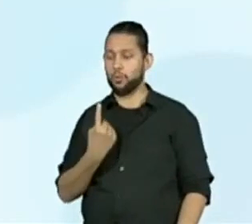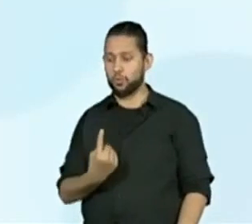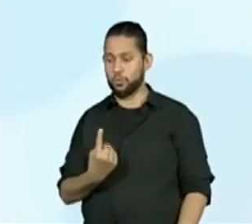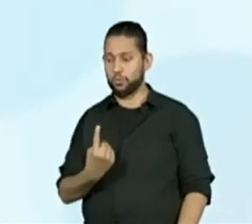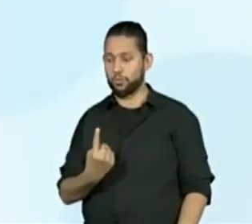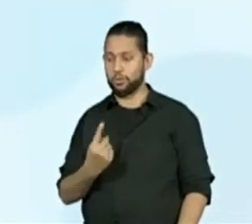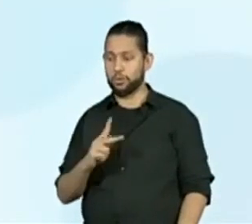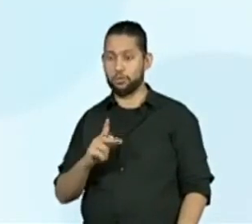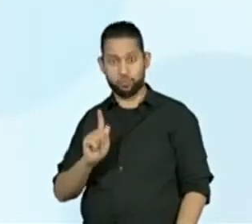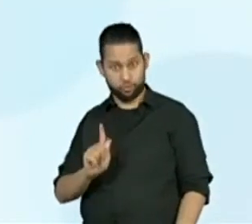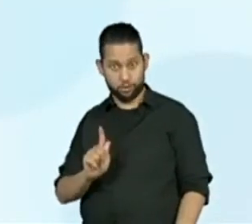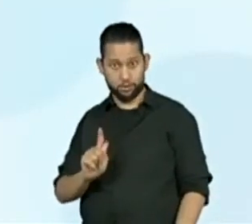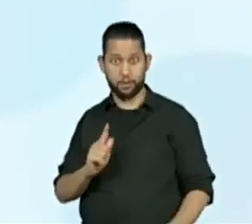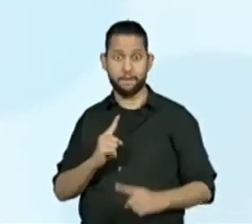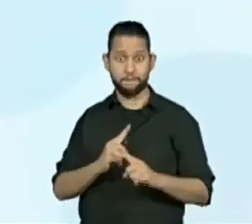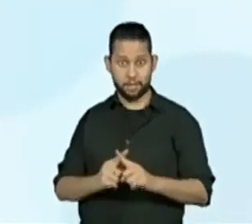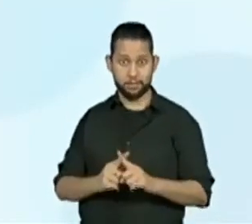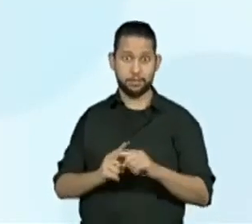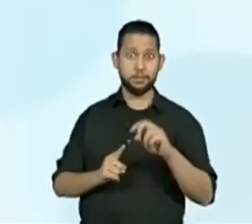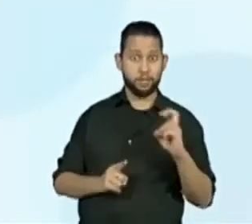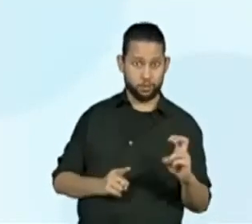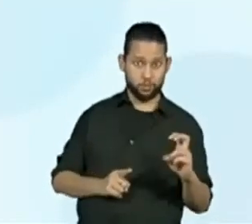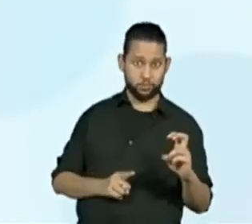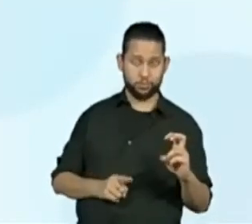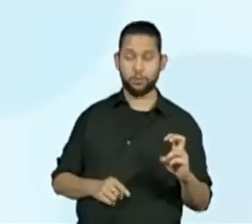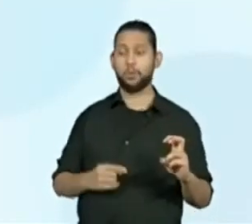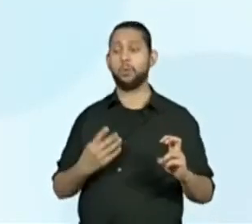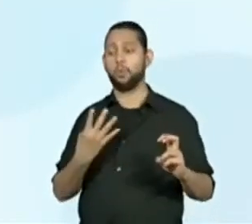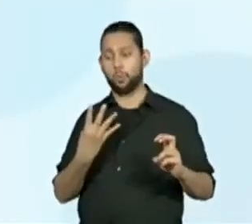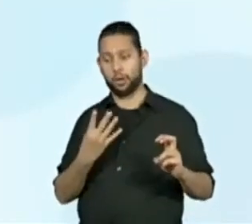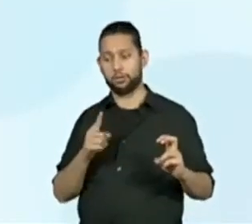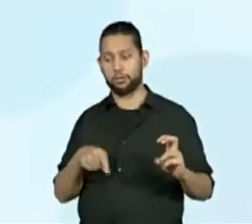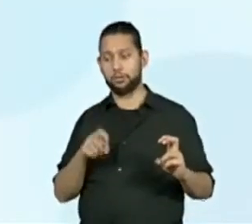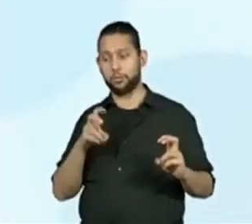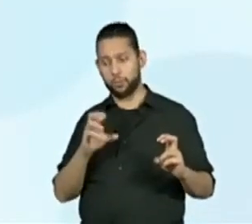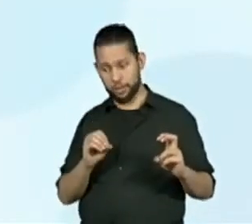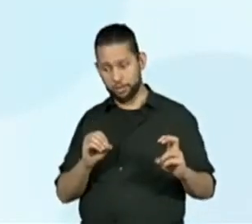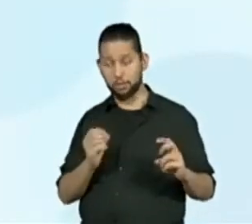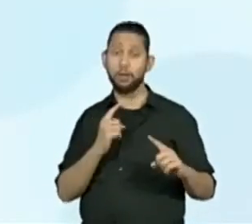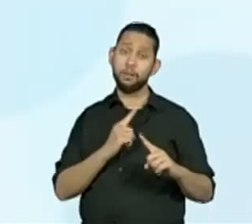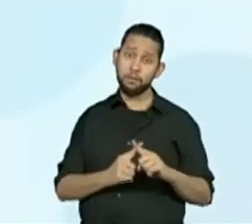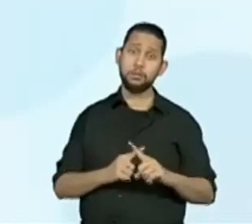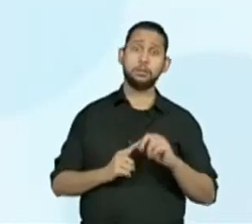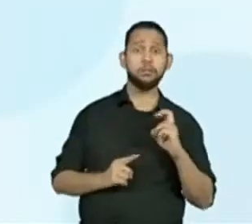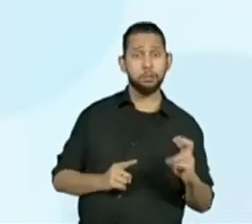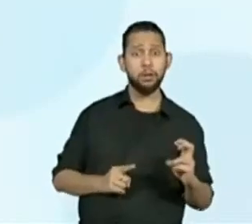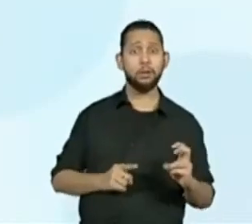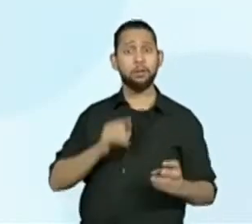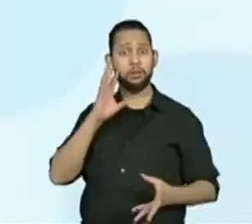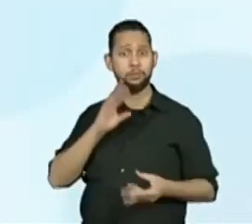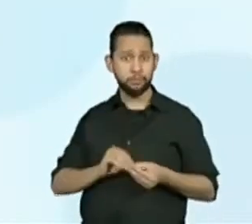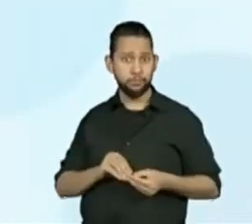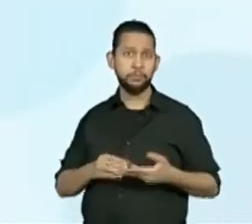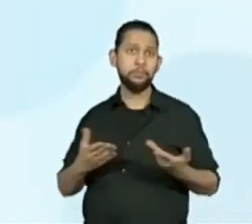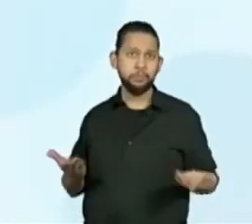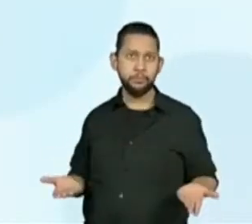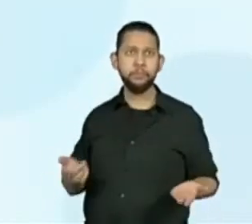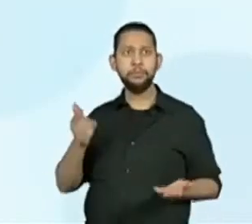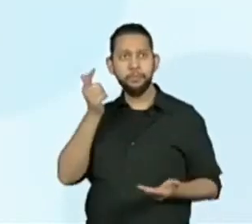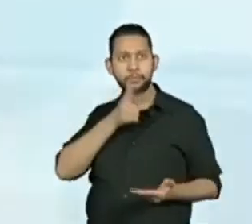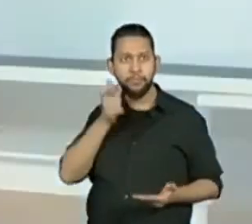kg de tomate por 10 e depois de vida por dois para descobrir o valor de 5 kg Então